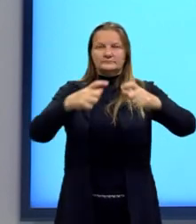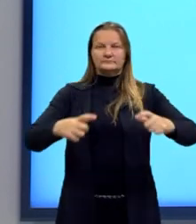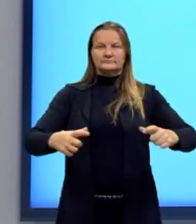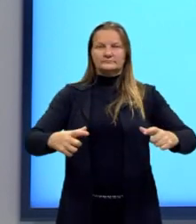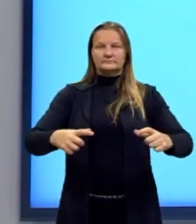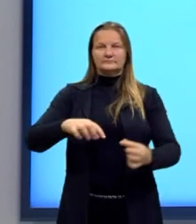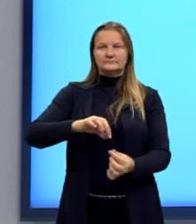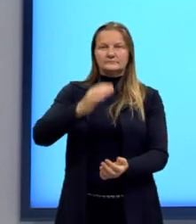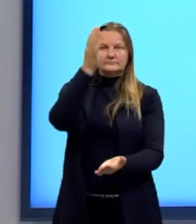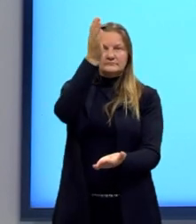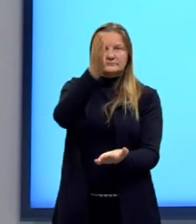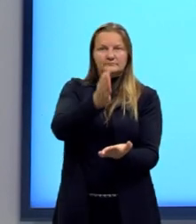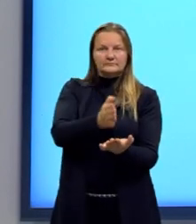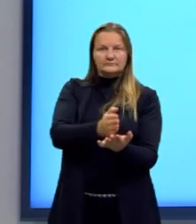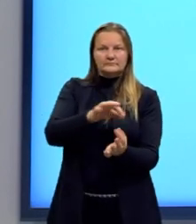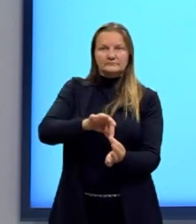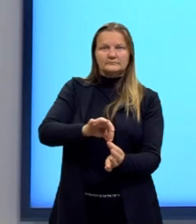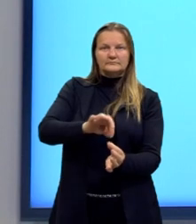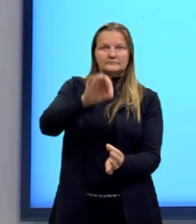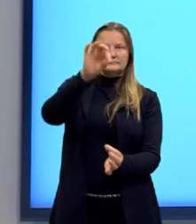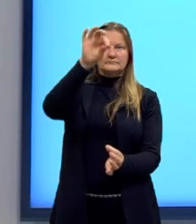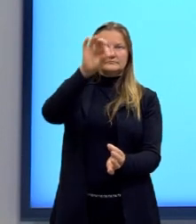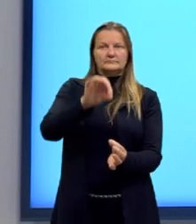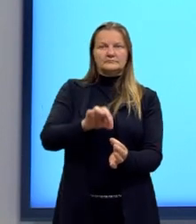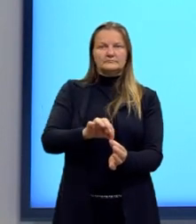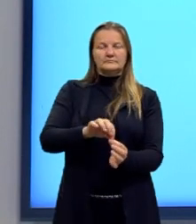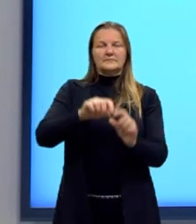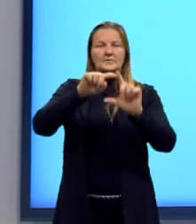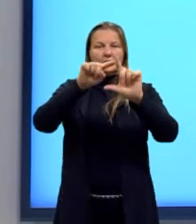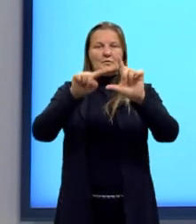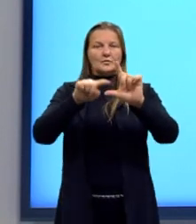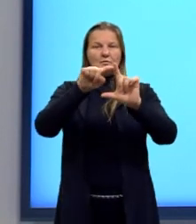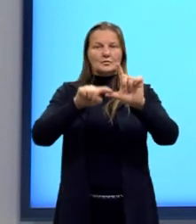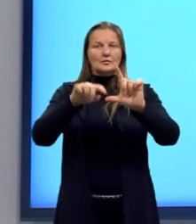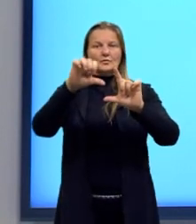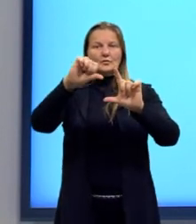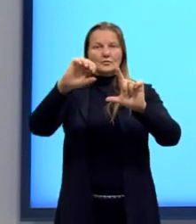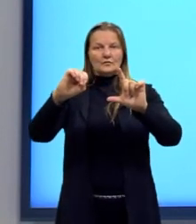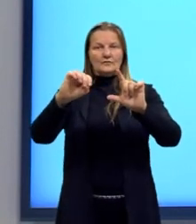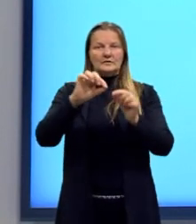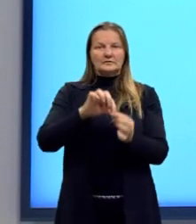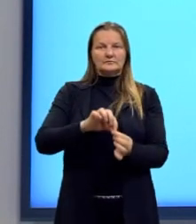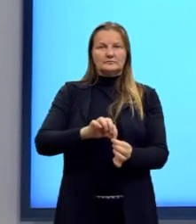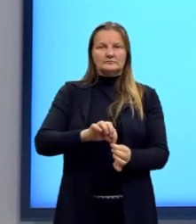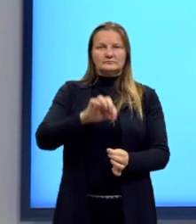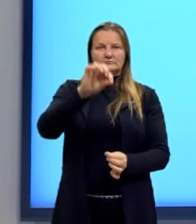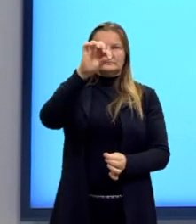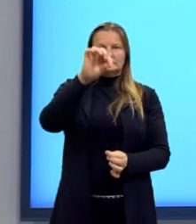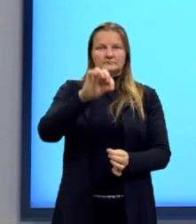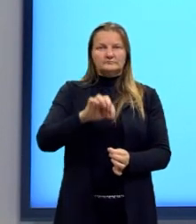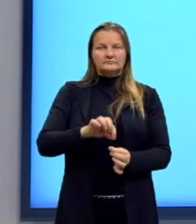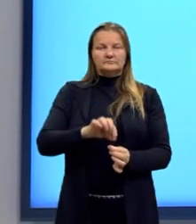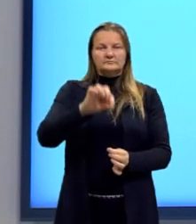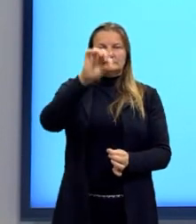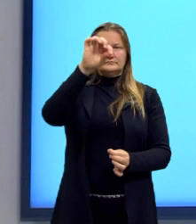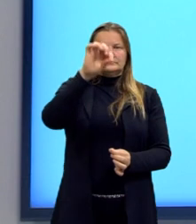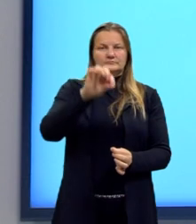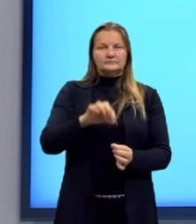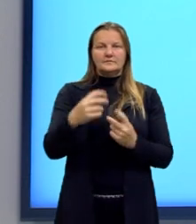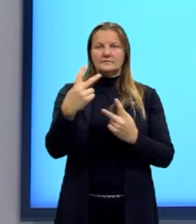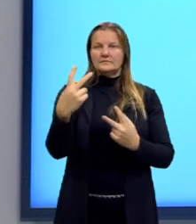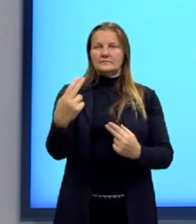Círculo ali da nossa base forma um ângulo reto então um ângulo perpendicular então altura